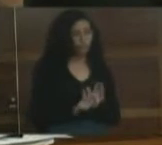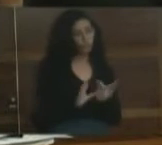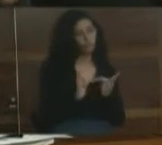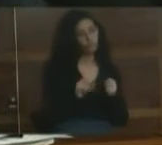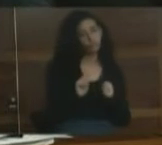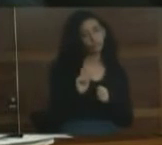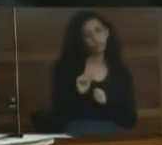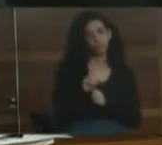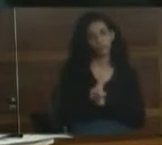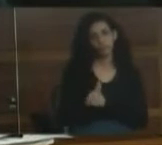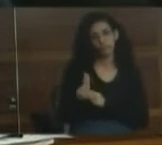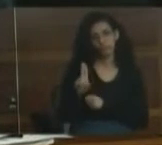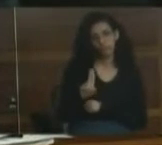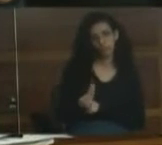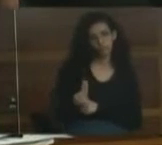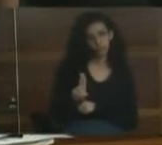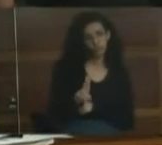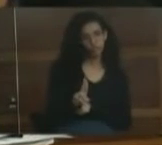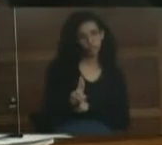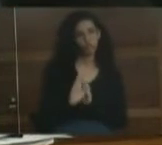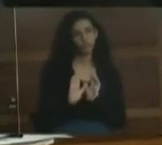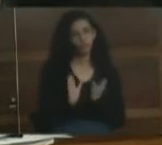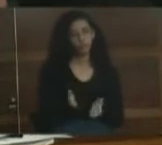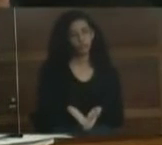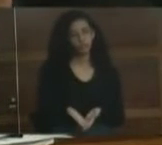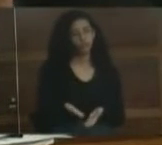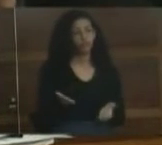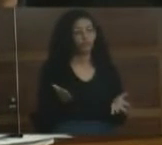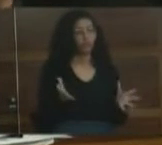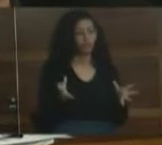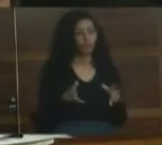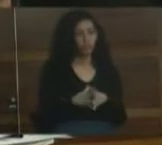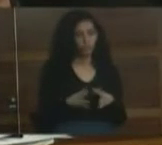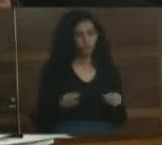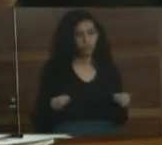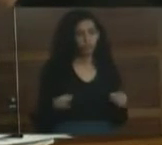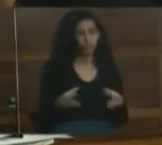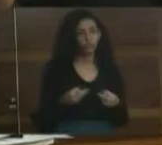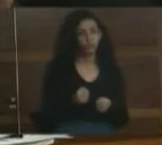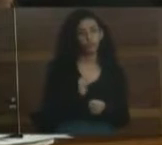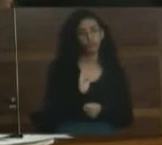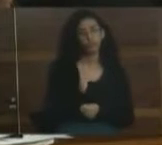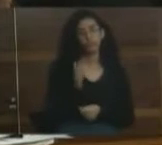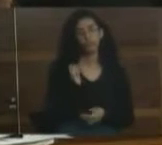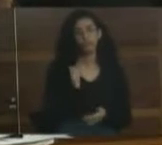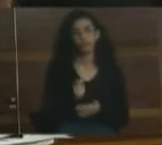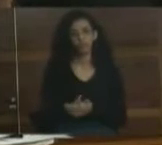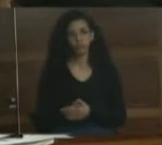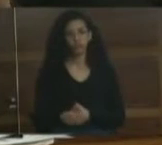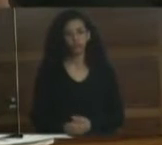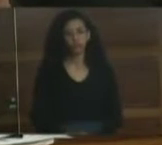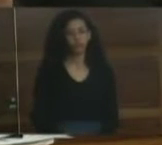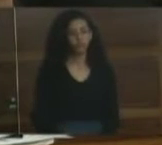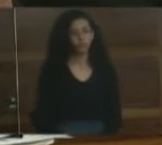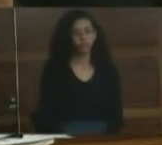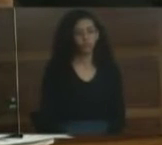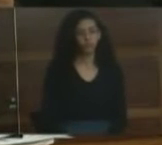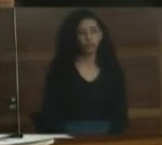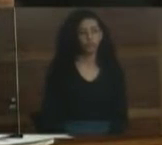por tudo que você gastar curtindo deixava resta pagar ano passado foi ele cuidado e para esse ano é pago então